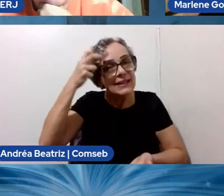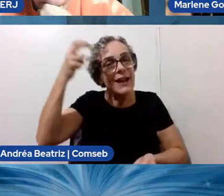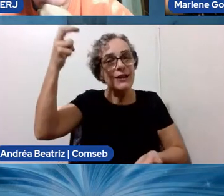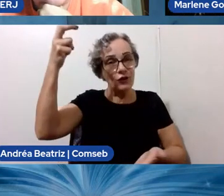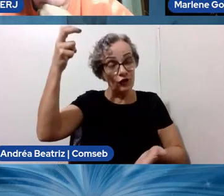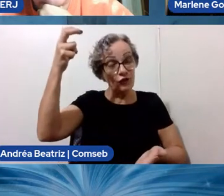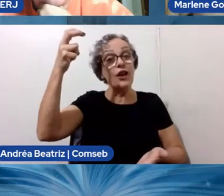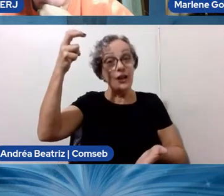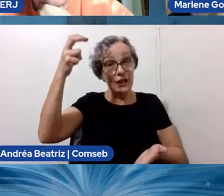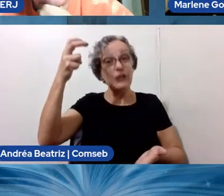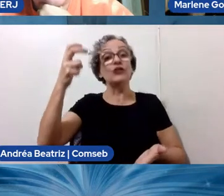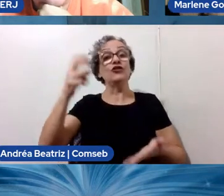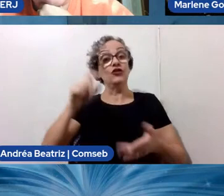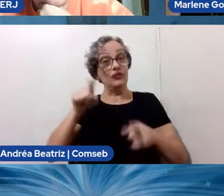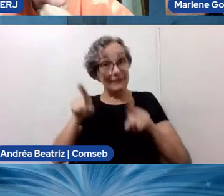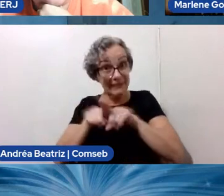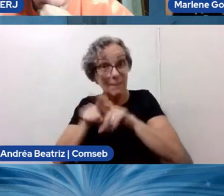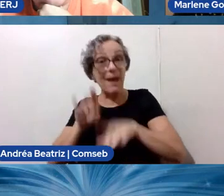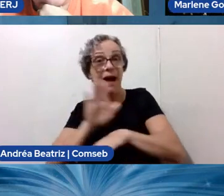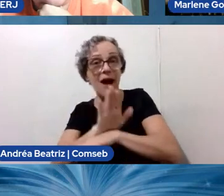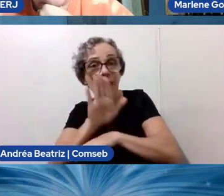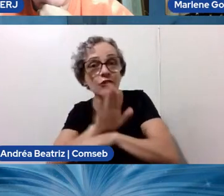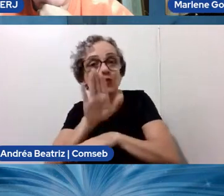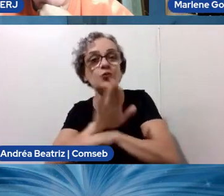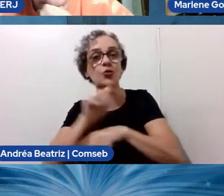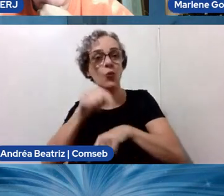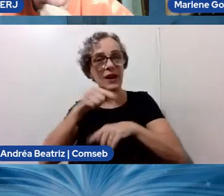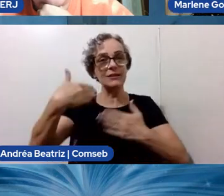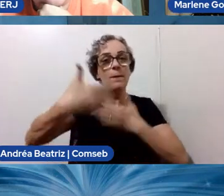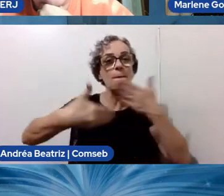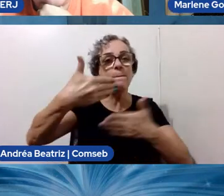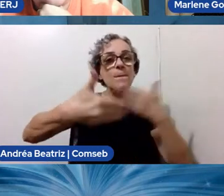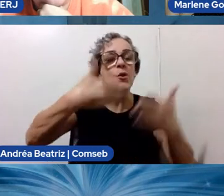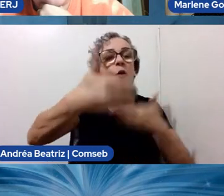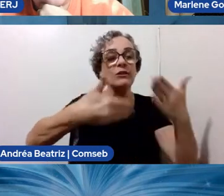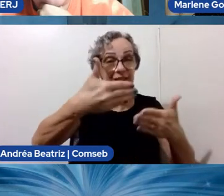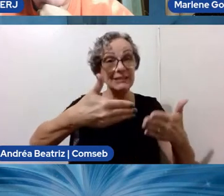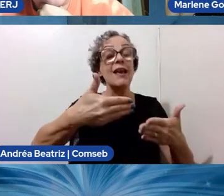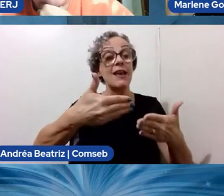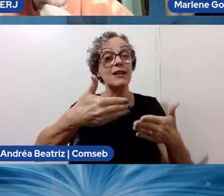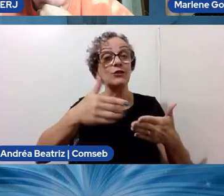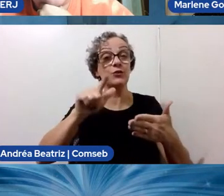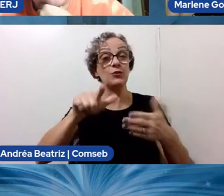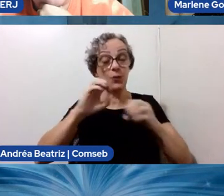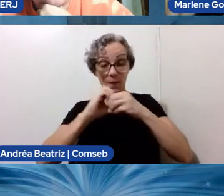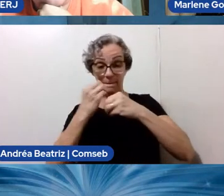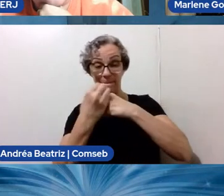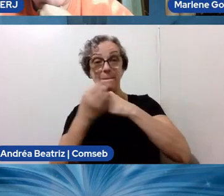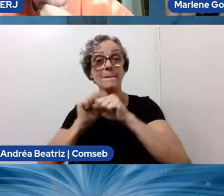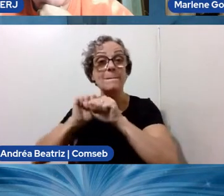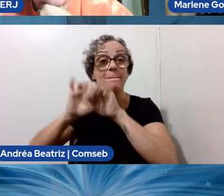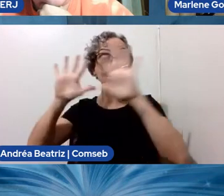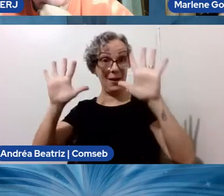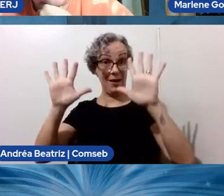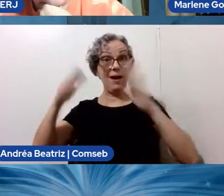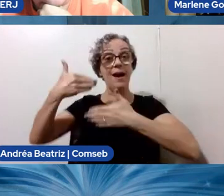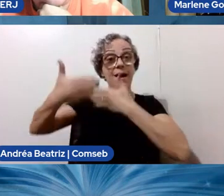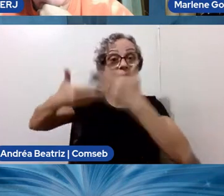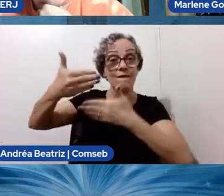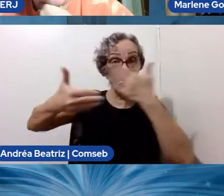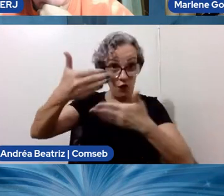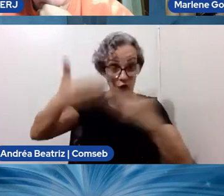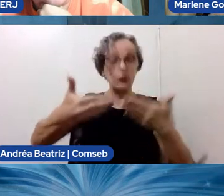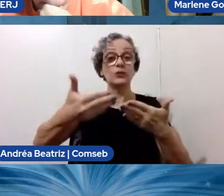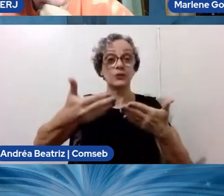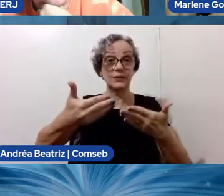participando, contribuindo e crescendo nesse processo da evolução material também. Então, acho que isso faz muito sentido. Muitas das